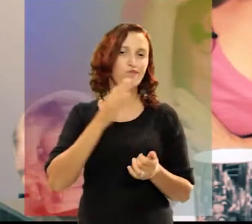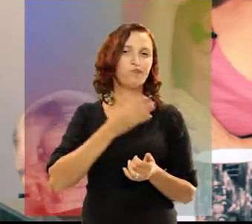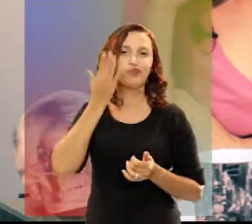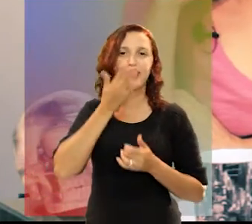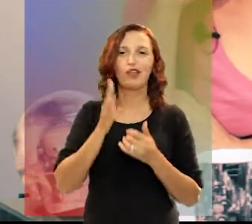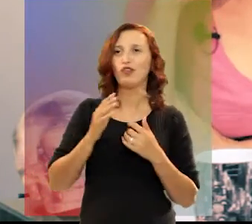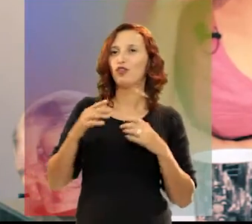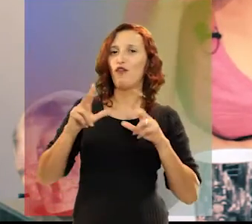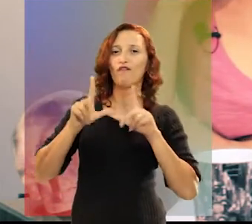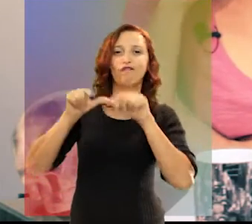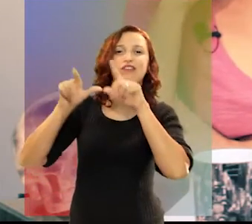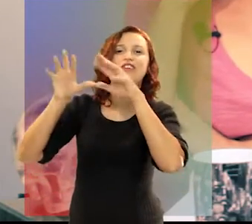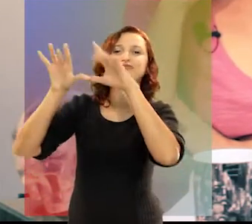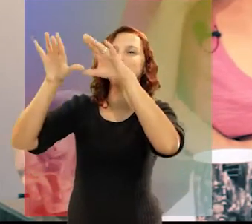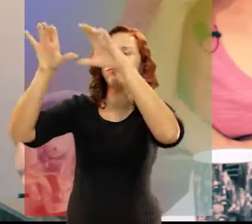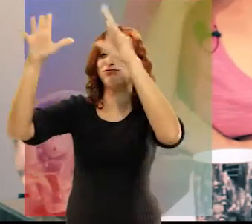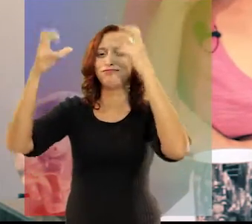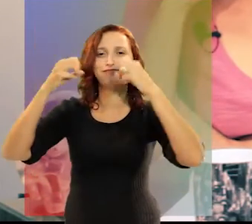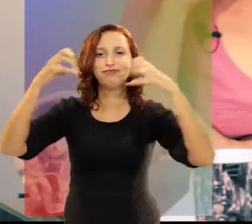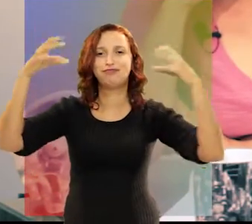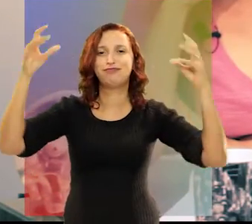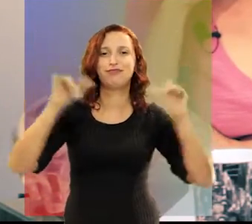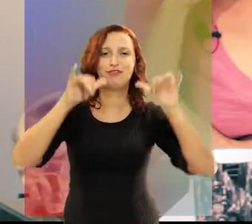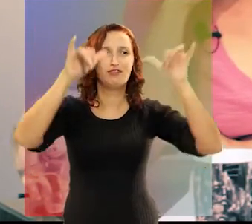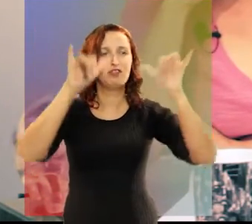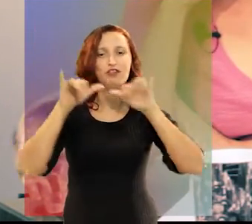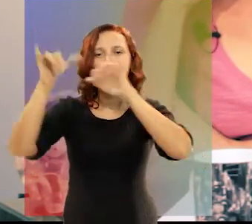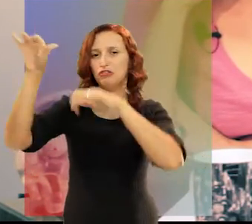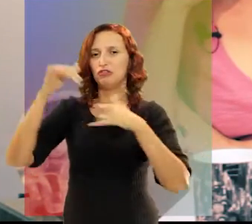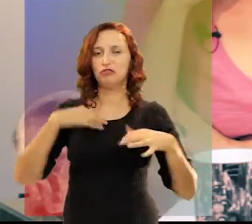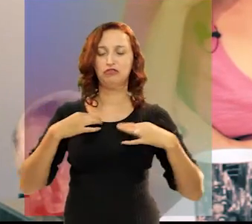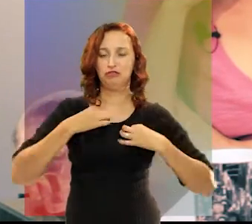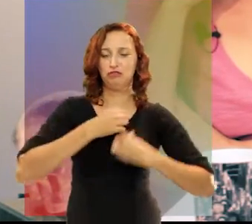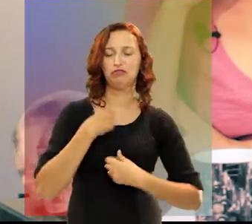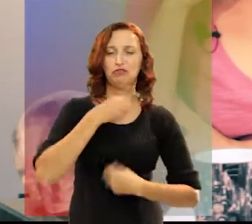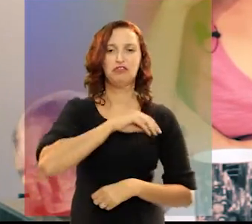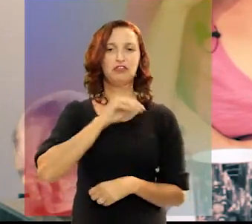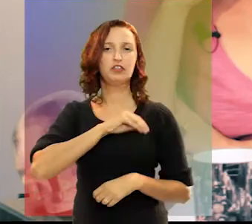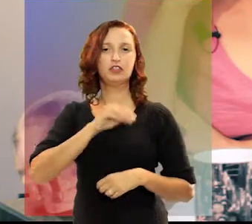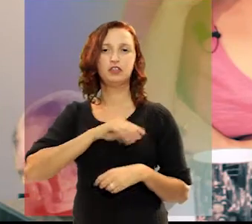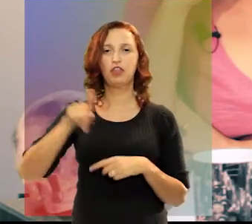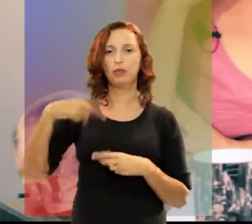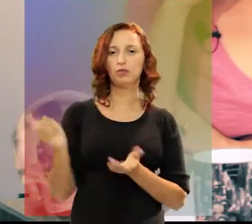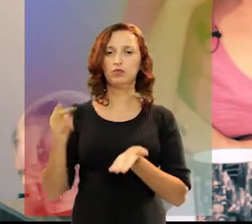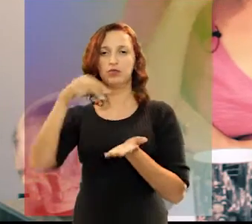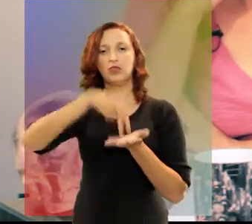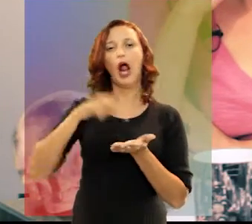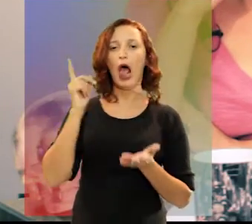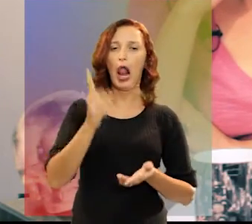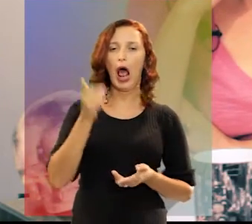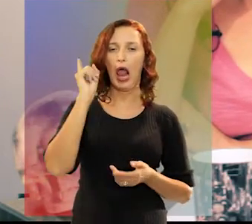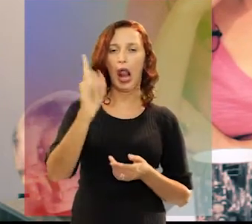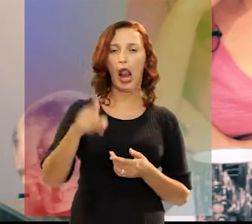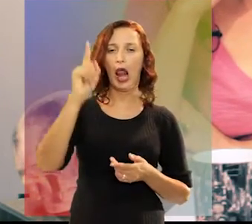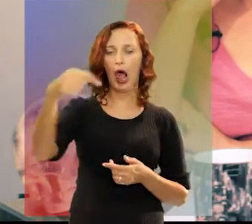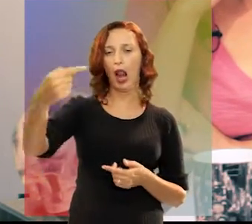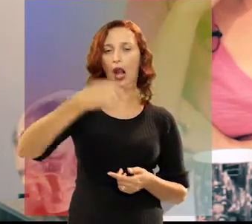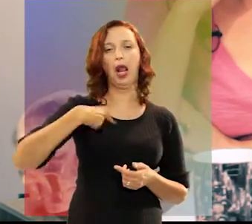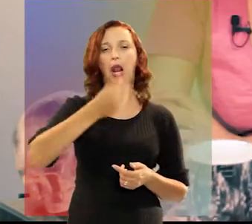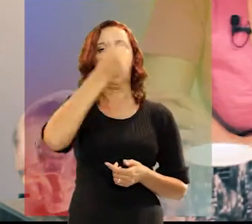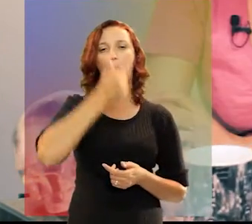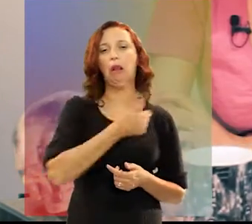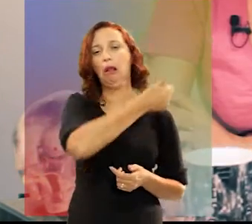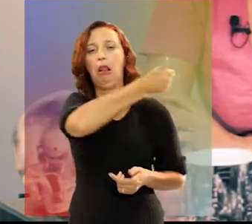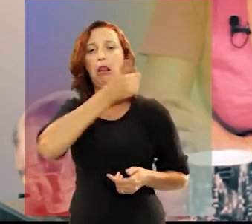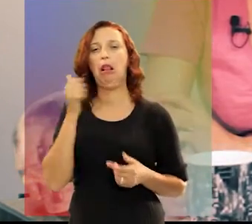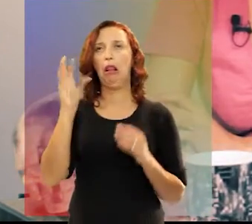helicóptero e ganhando vale terno e Armani pra um lado, Armani pra outro e depois subirem no palanque falando que estão fazendo sacrifício.